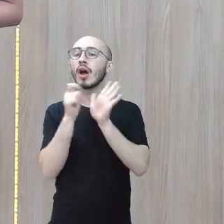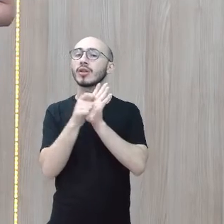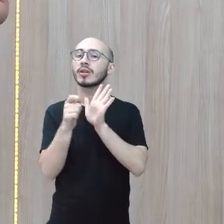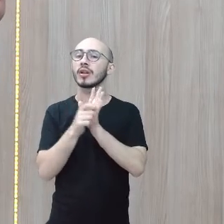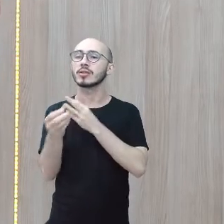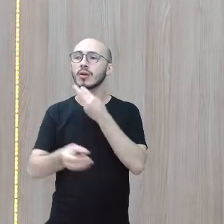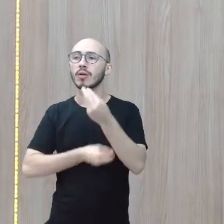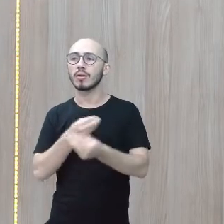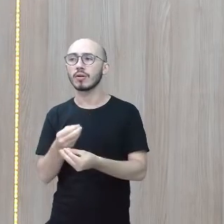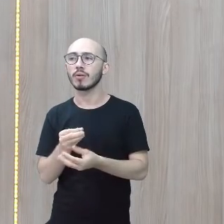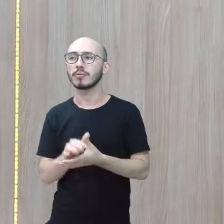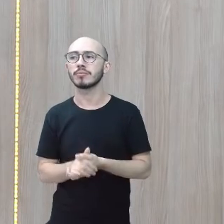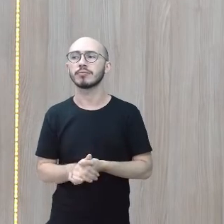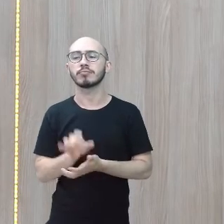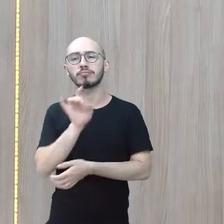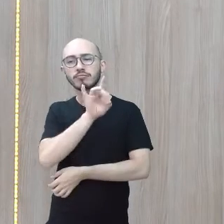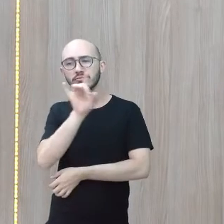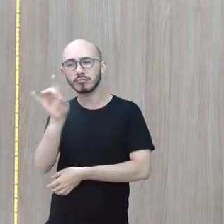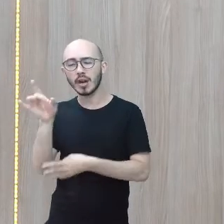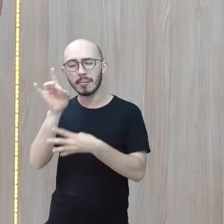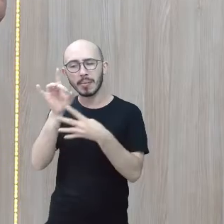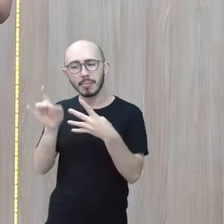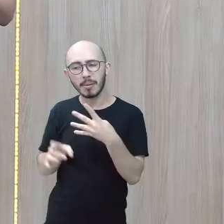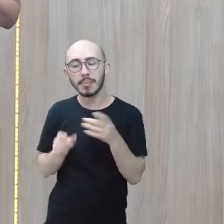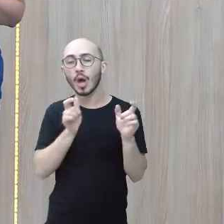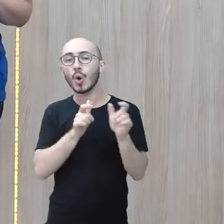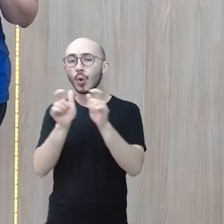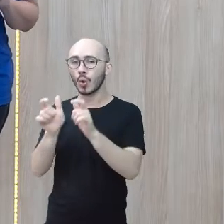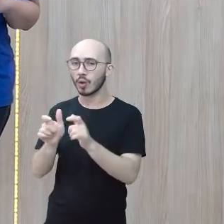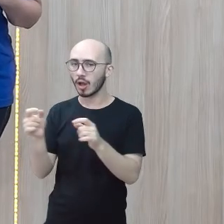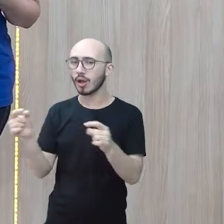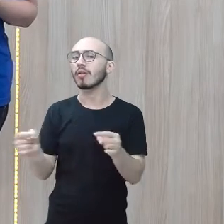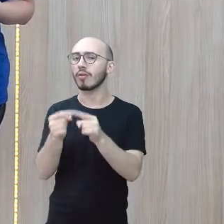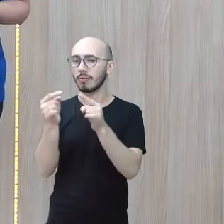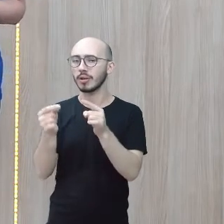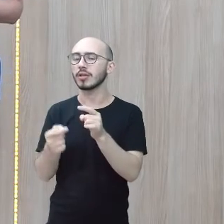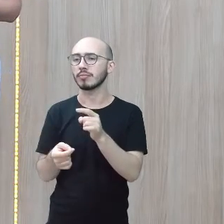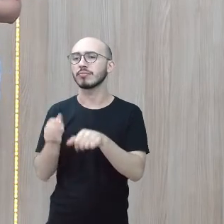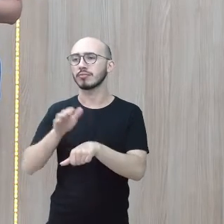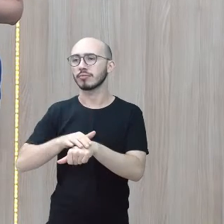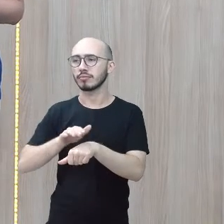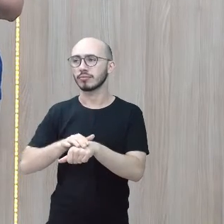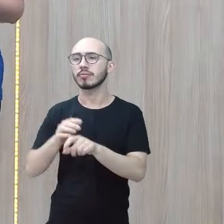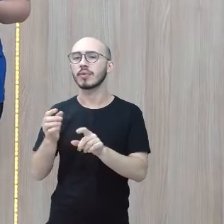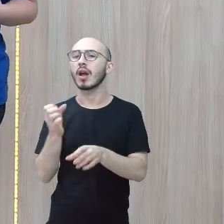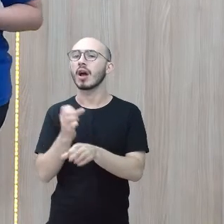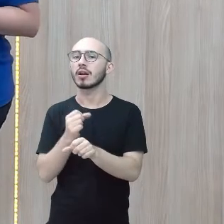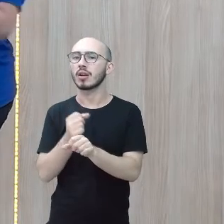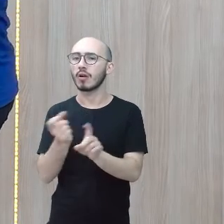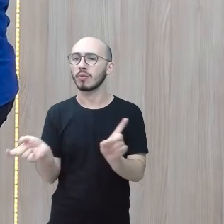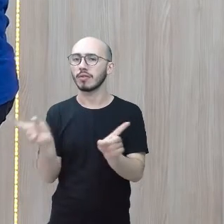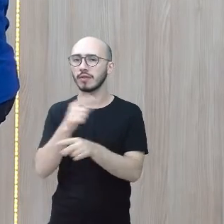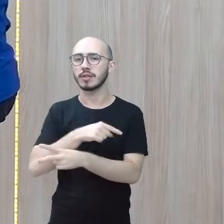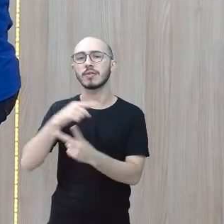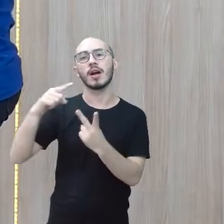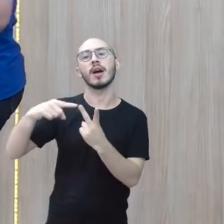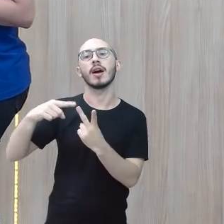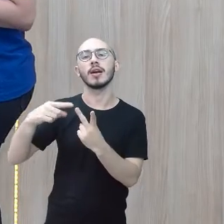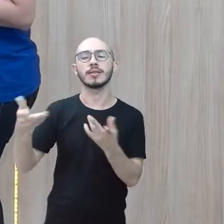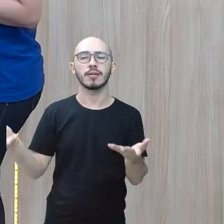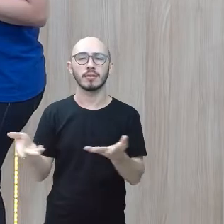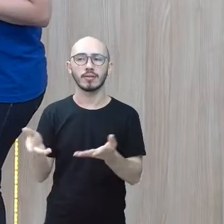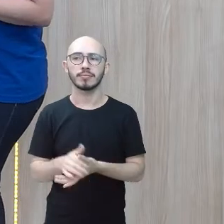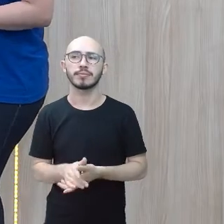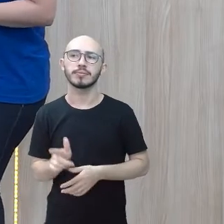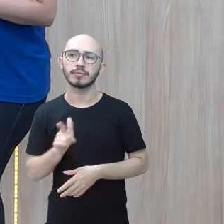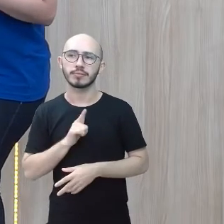O que é que está indo em cada uma das posições de acordo com a confecção da operação inversa, da raiz agora? Ó, a gente